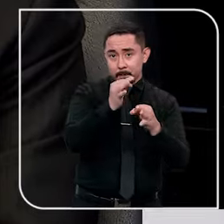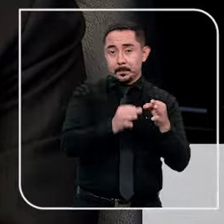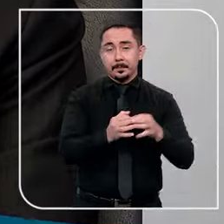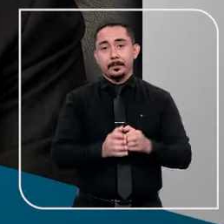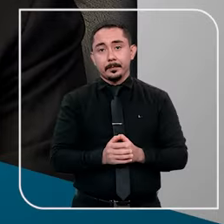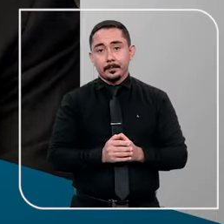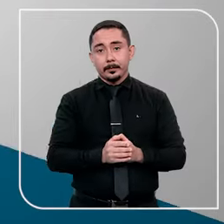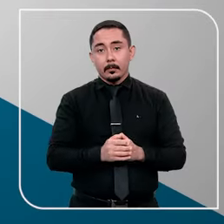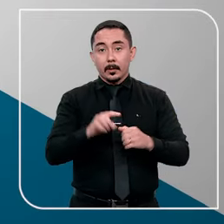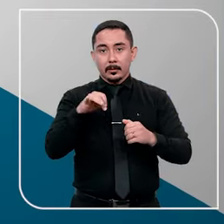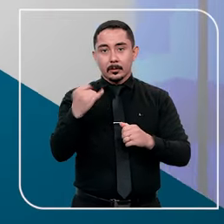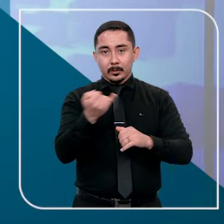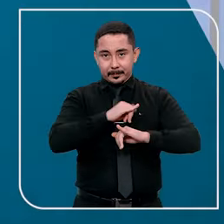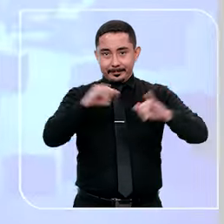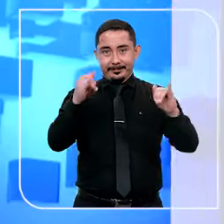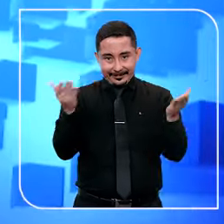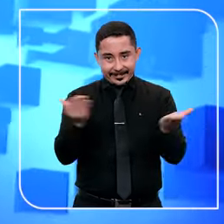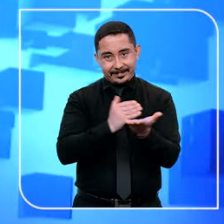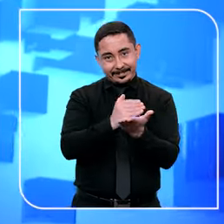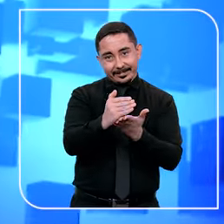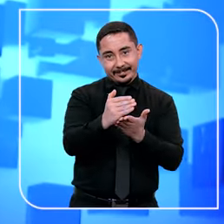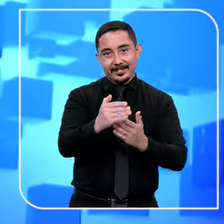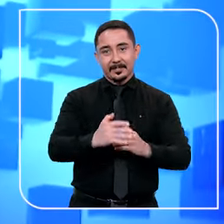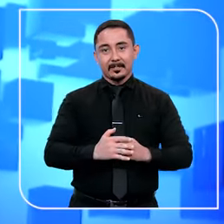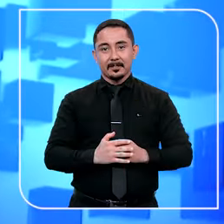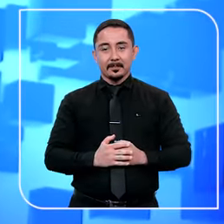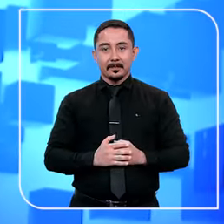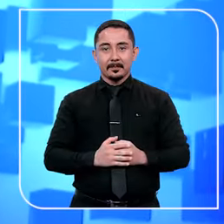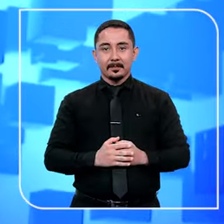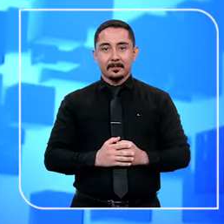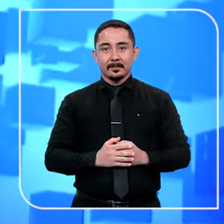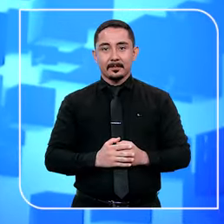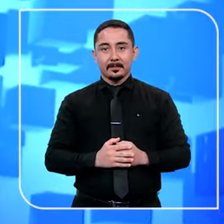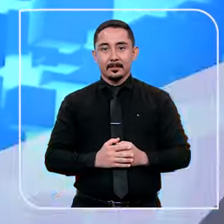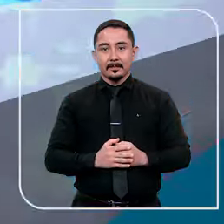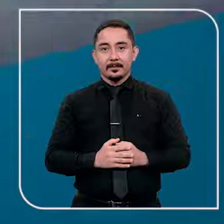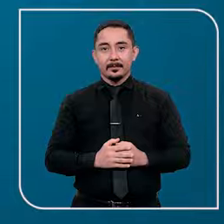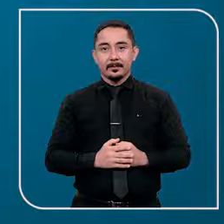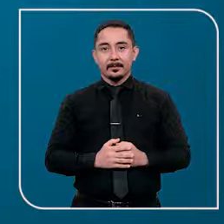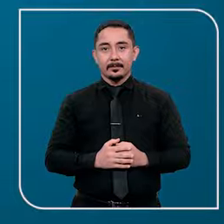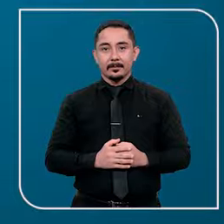Nacional de Justiça o STJ notícias começa